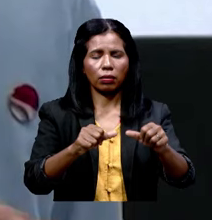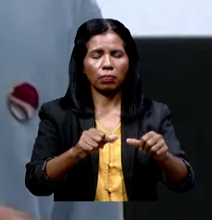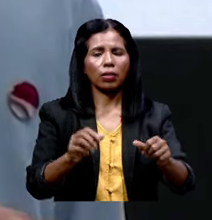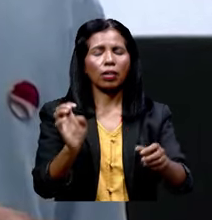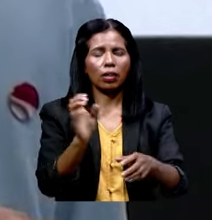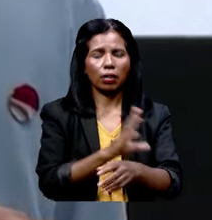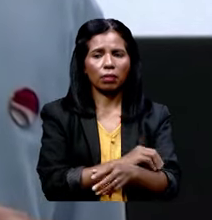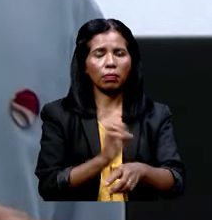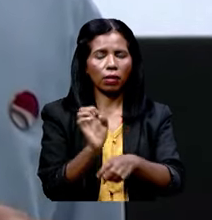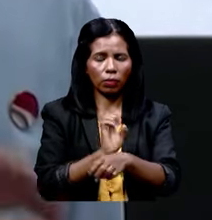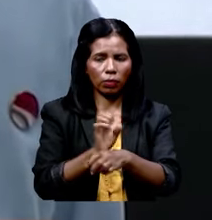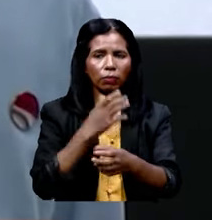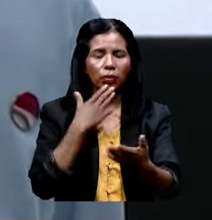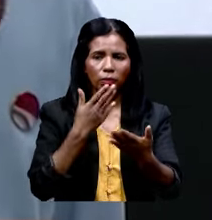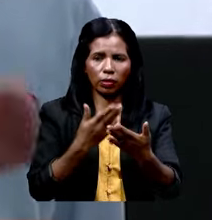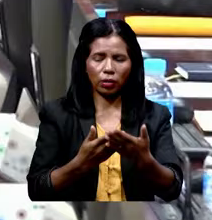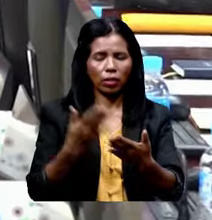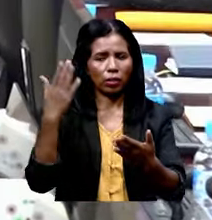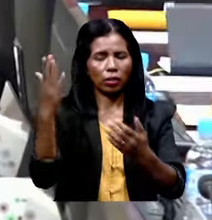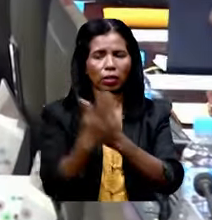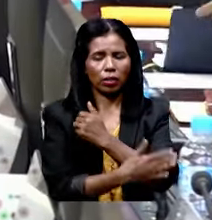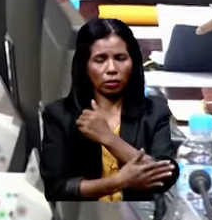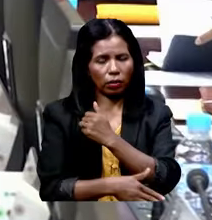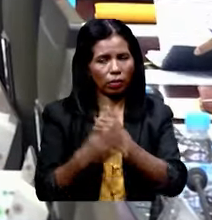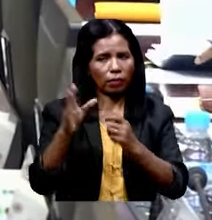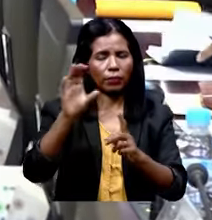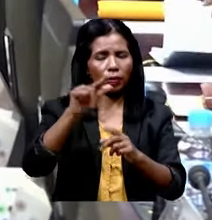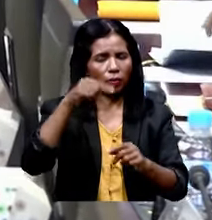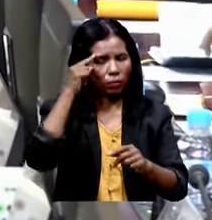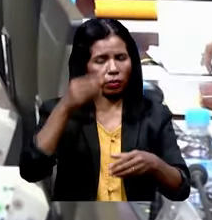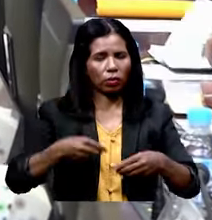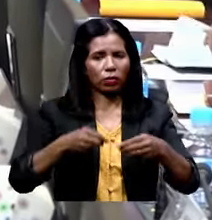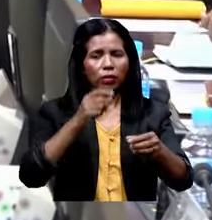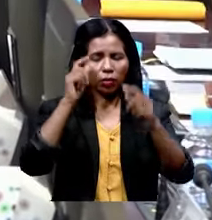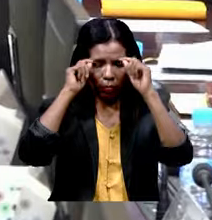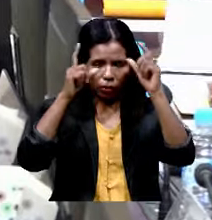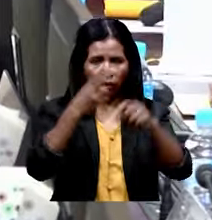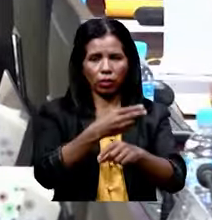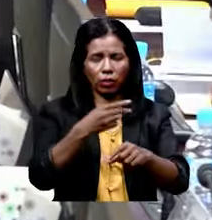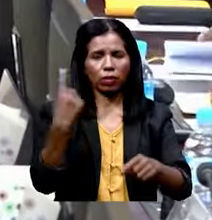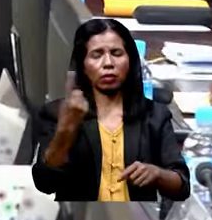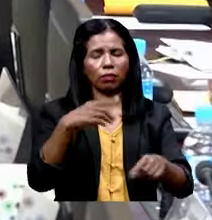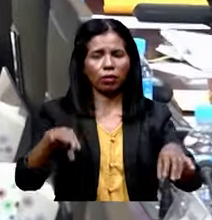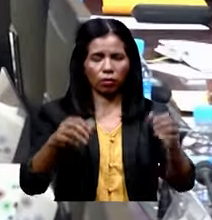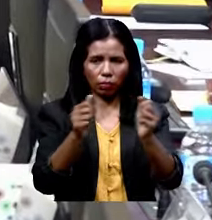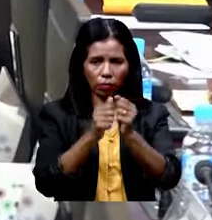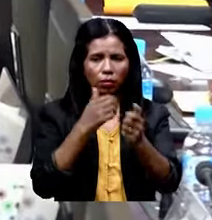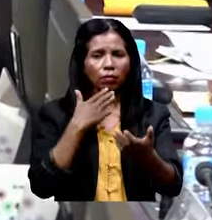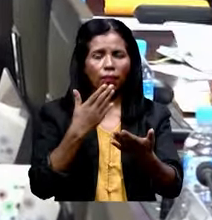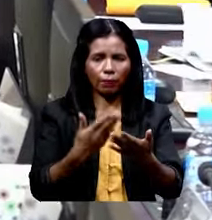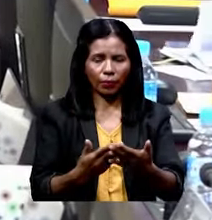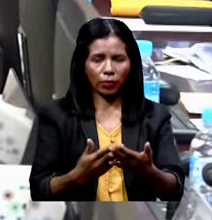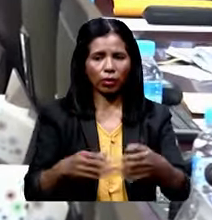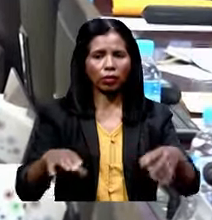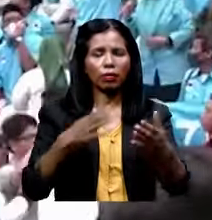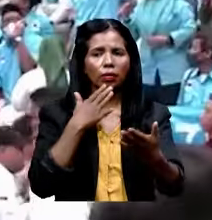economia no prosperidade iha região ne. Sefi governo compromete Timor-Leste e Indonésia se mantém relação bilateral amizade no